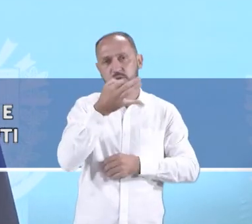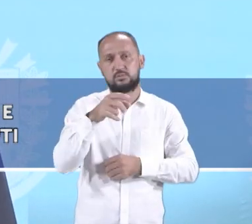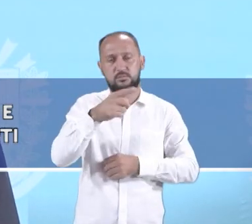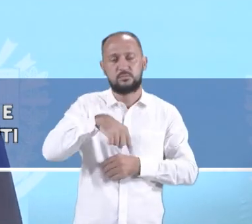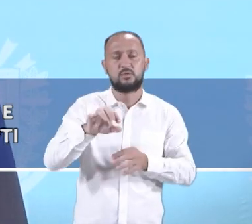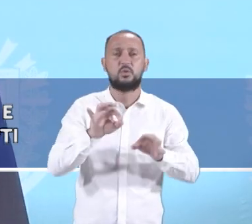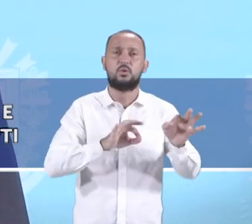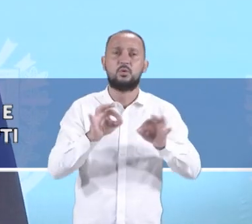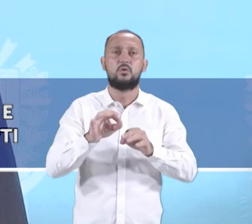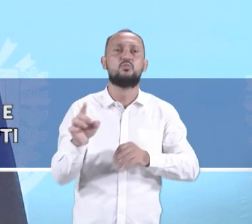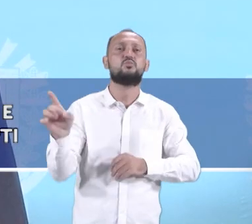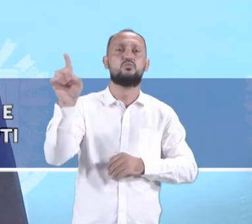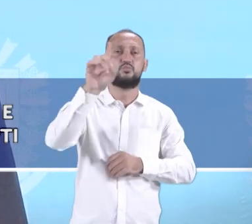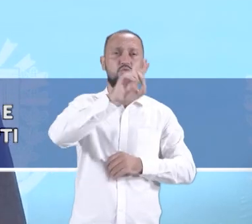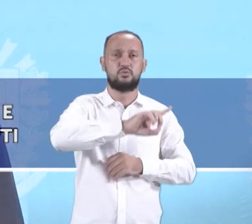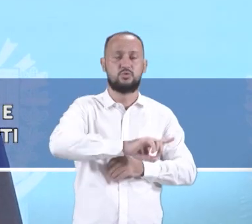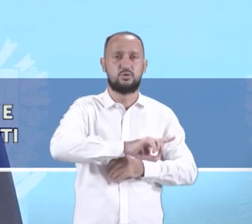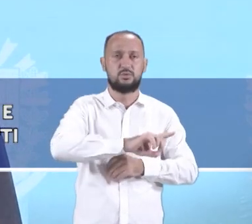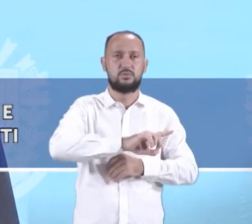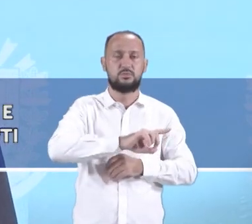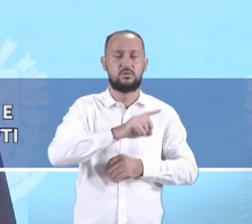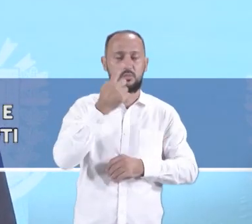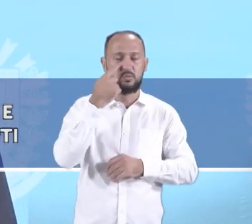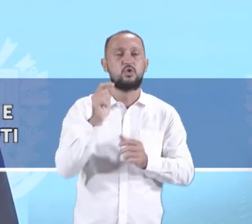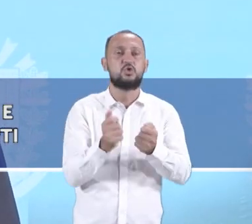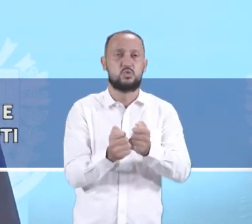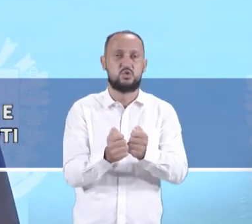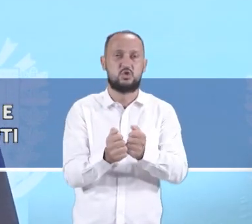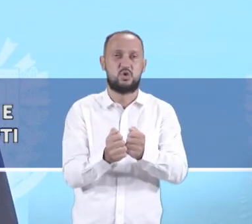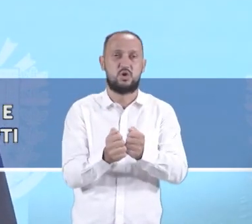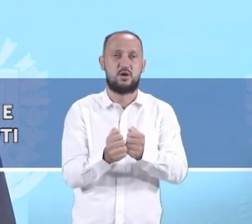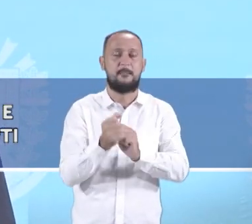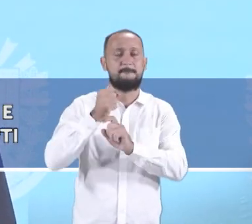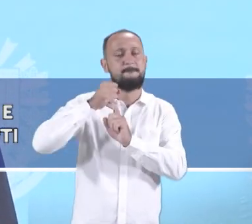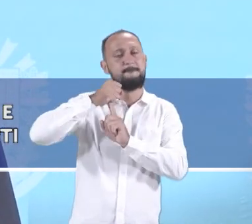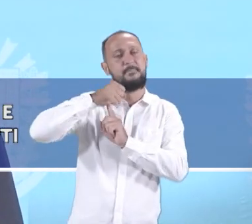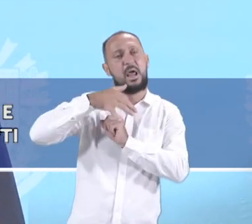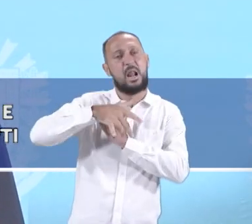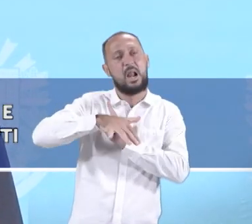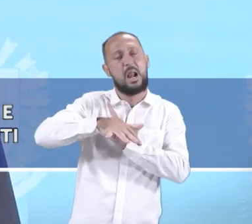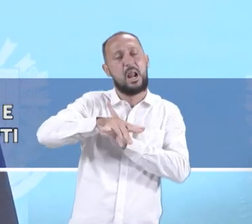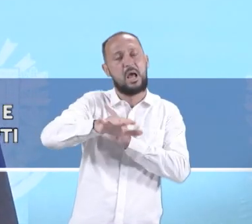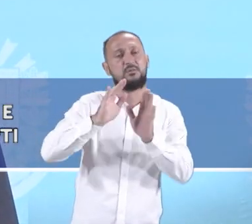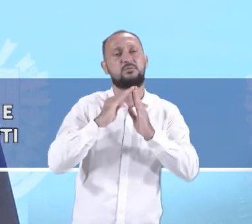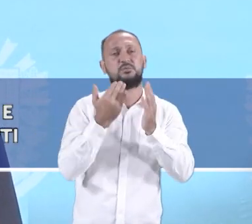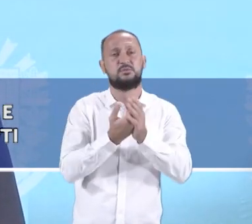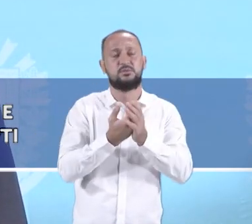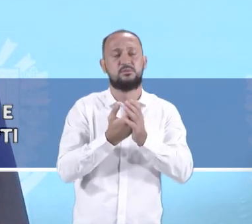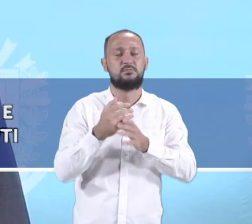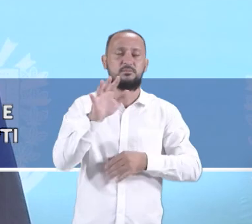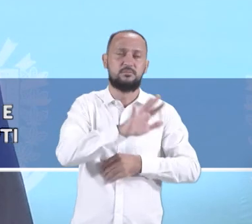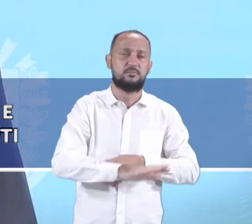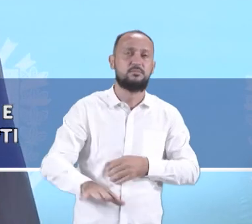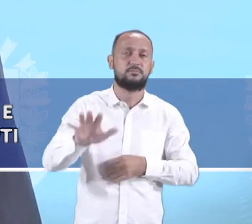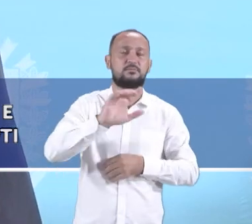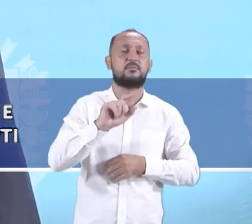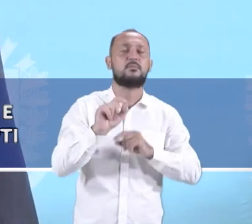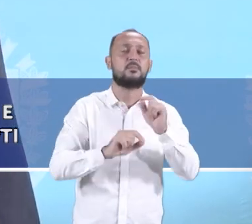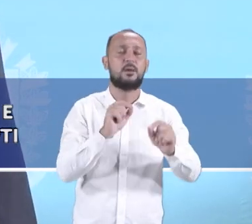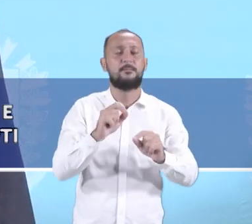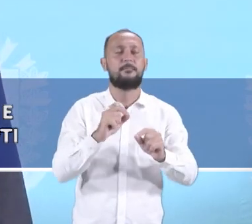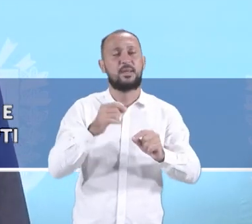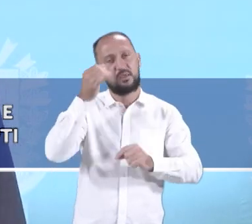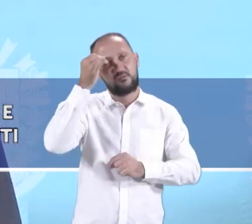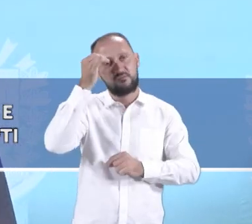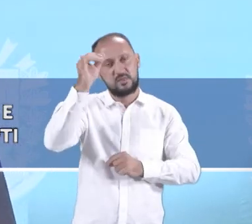como sugestão de nós fazermos o dia do Neighbor Hero e fazer chegar a todas as nossas escolas, fazendo uma grande divulgação